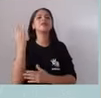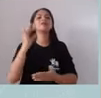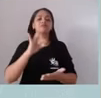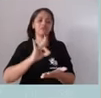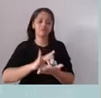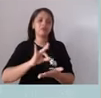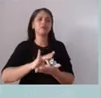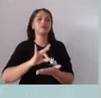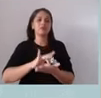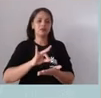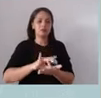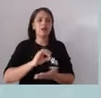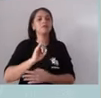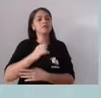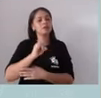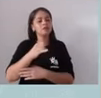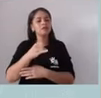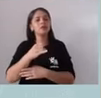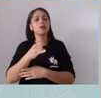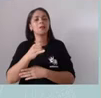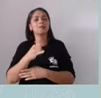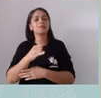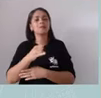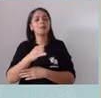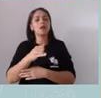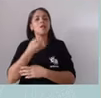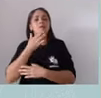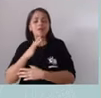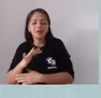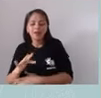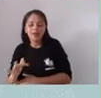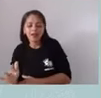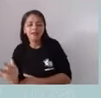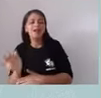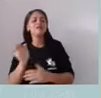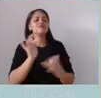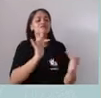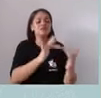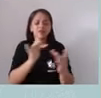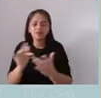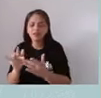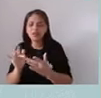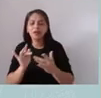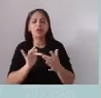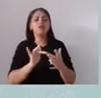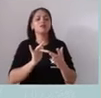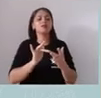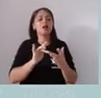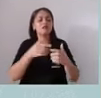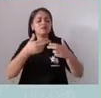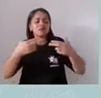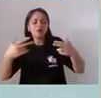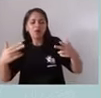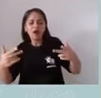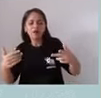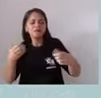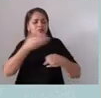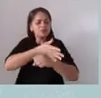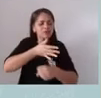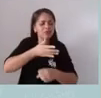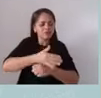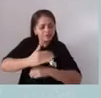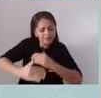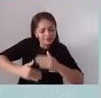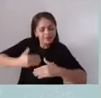E é importante justamente para a criança ir tendo contato com esses antígenos, né, com esses agentes invasores e ir aí aos